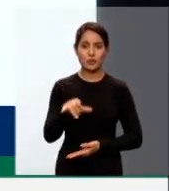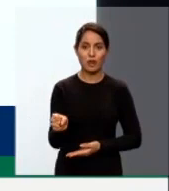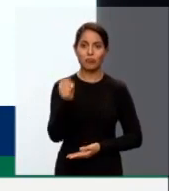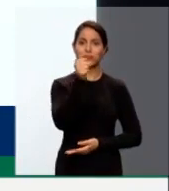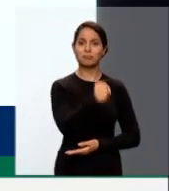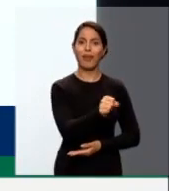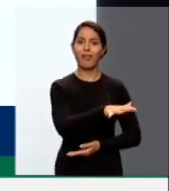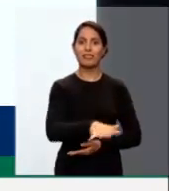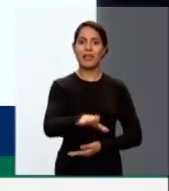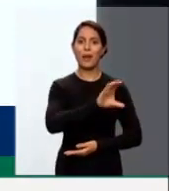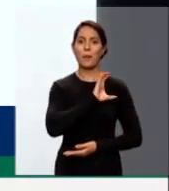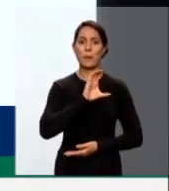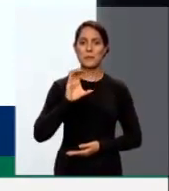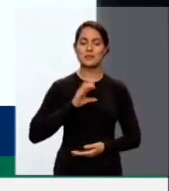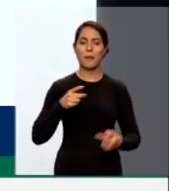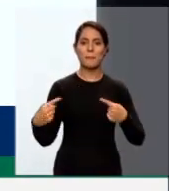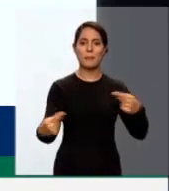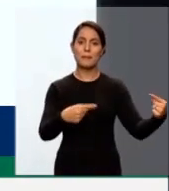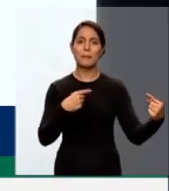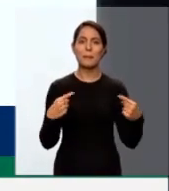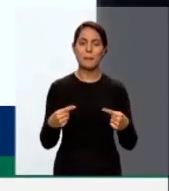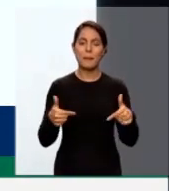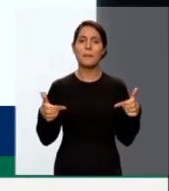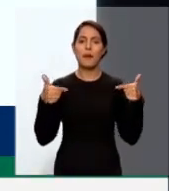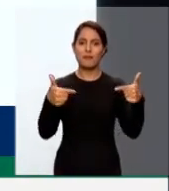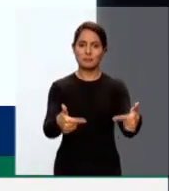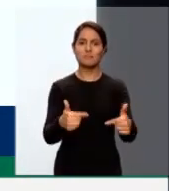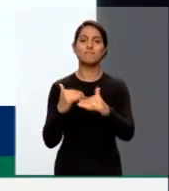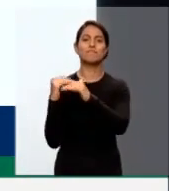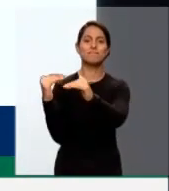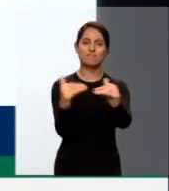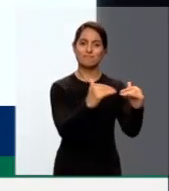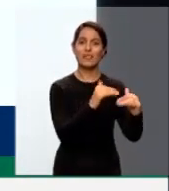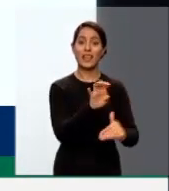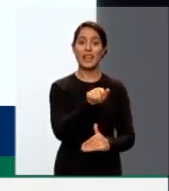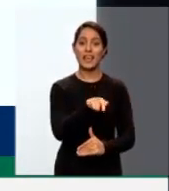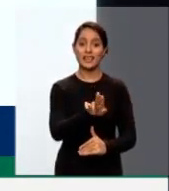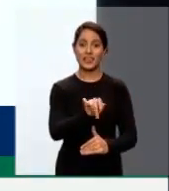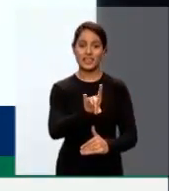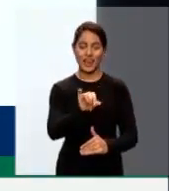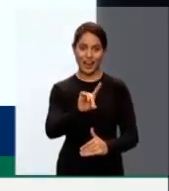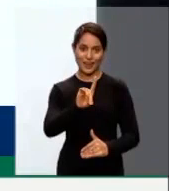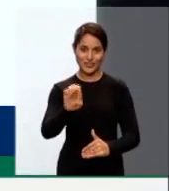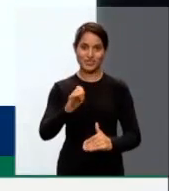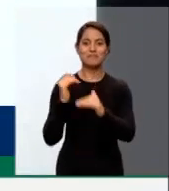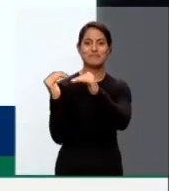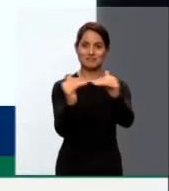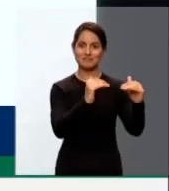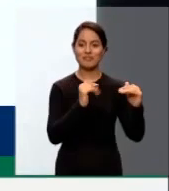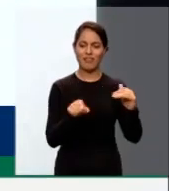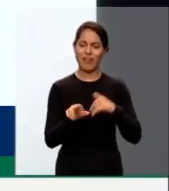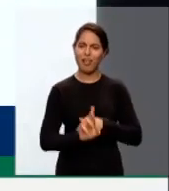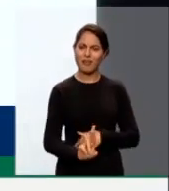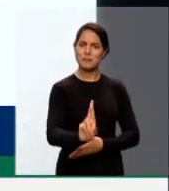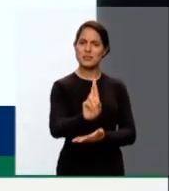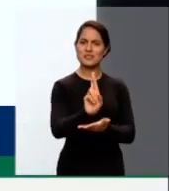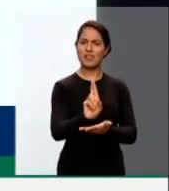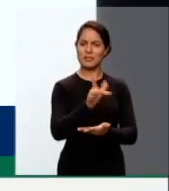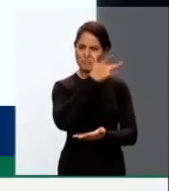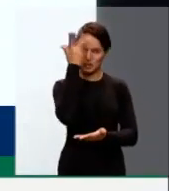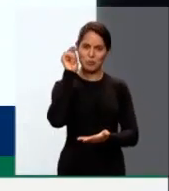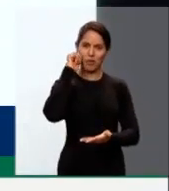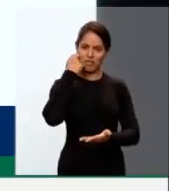Comissão Intersetorial de Políticas de Promoção da Equidade, representando ao negro. É